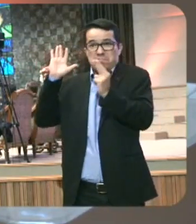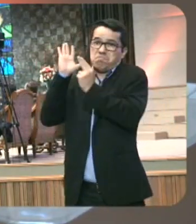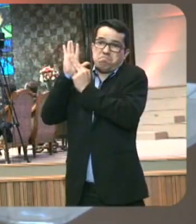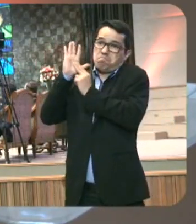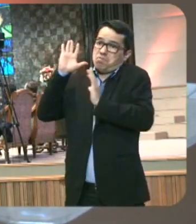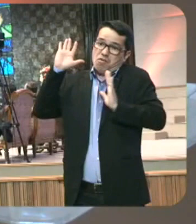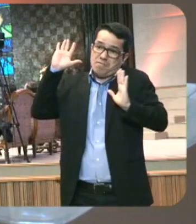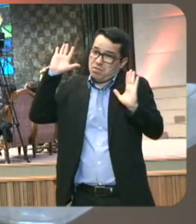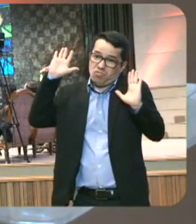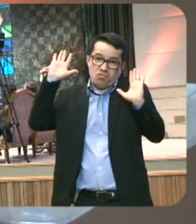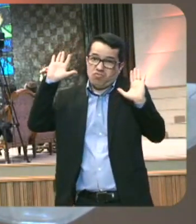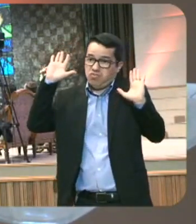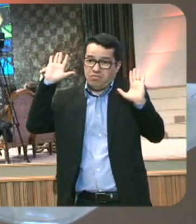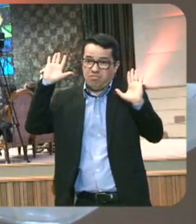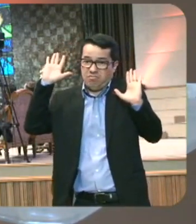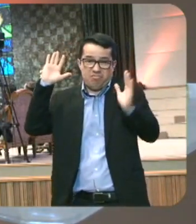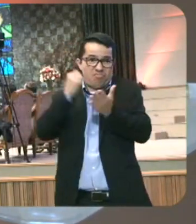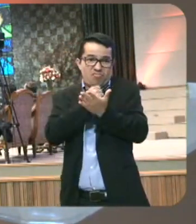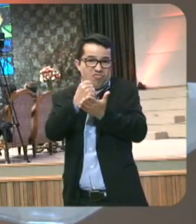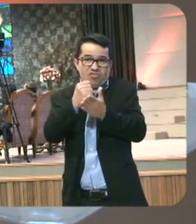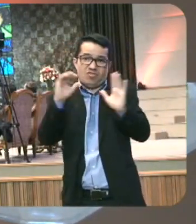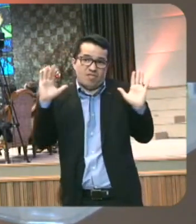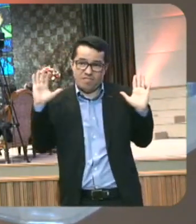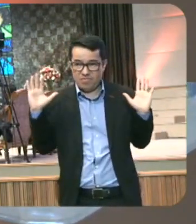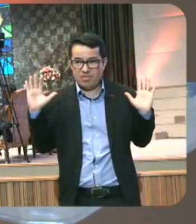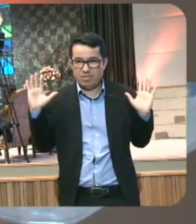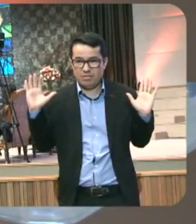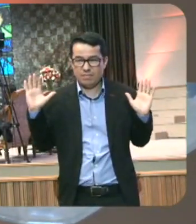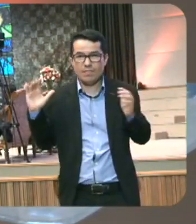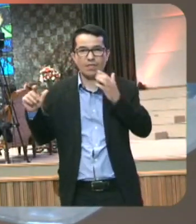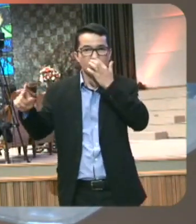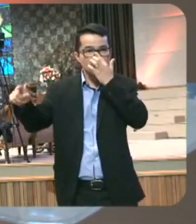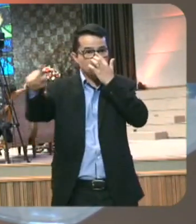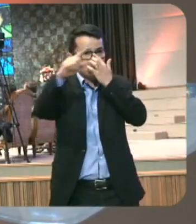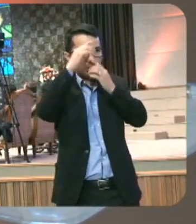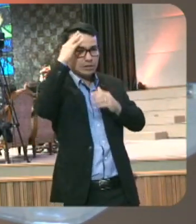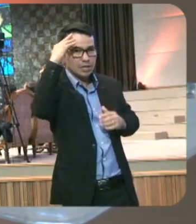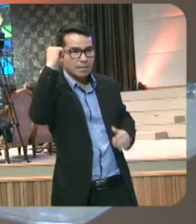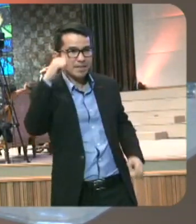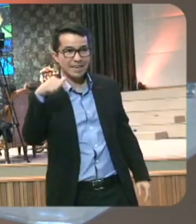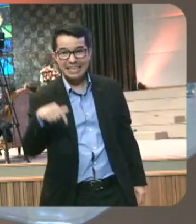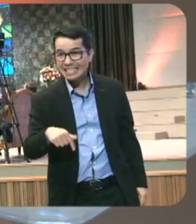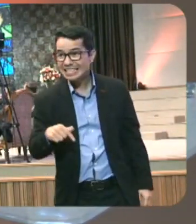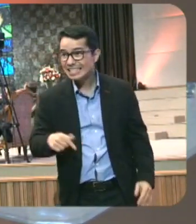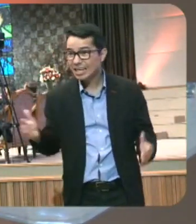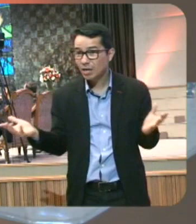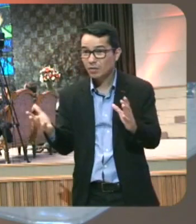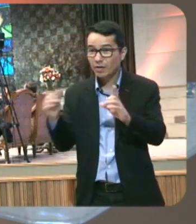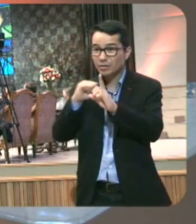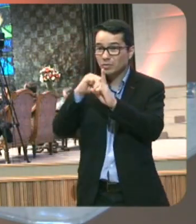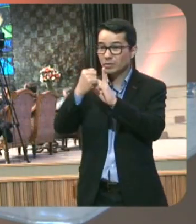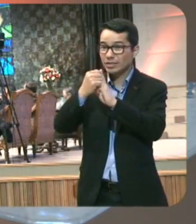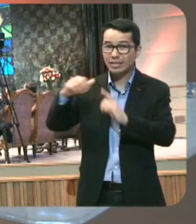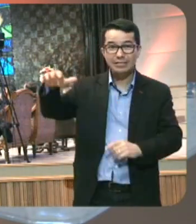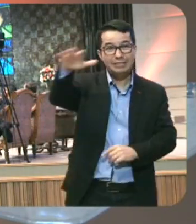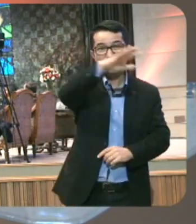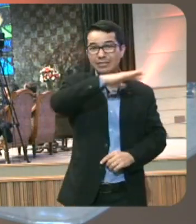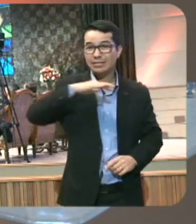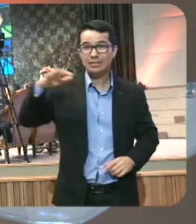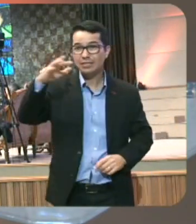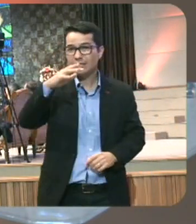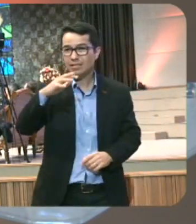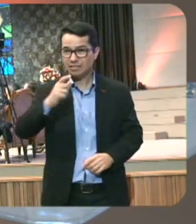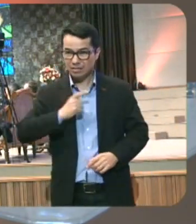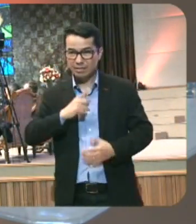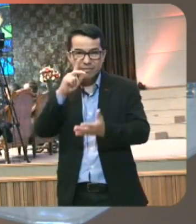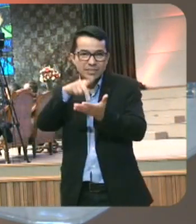verdade, o Senhor honra os filhos da verdade. Aqueles que entendem